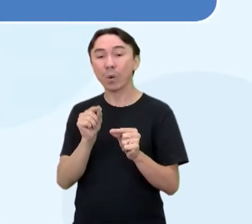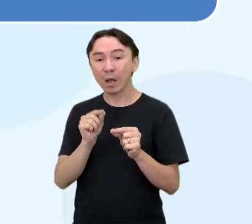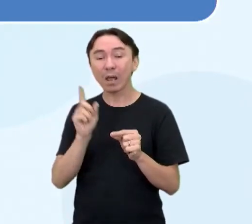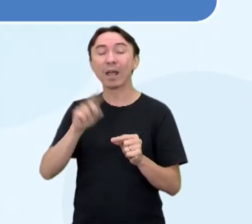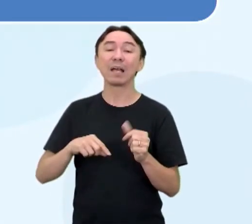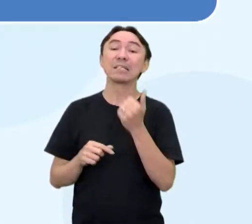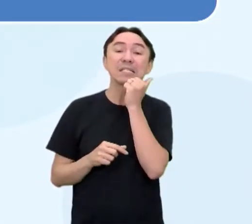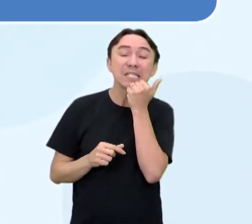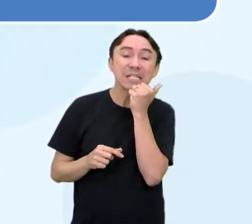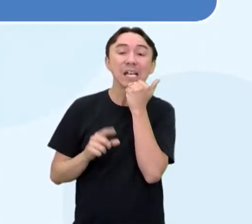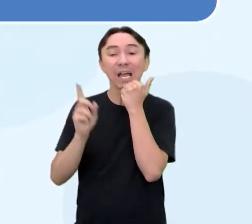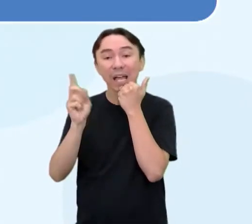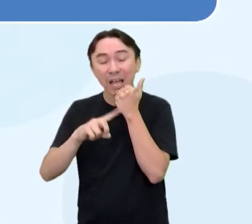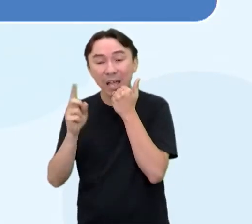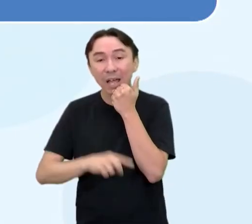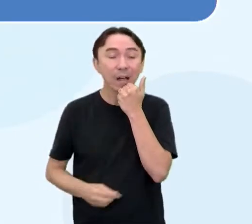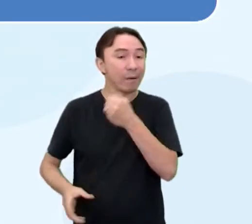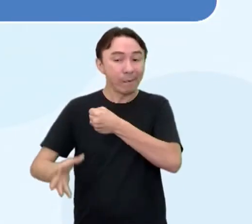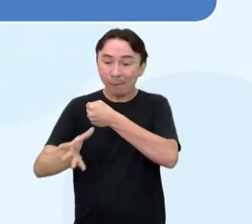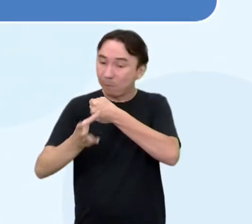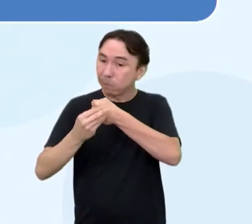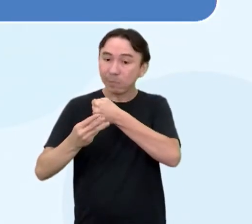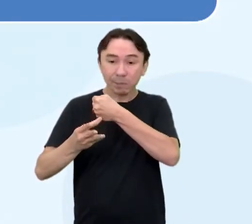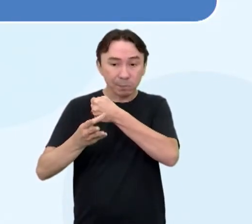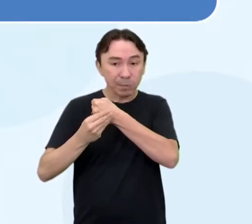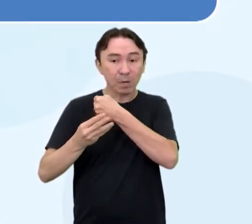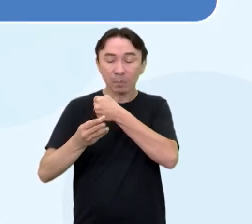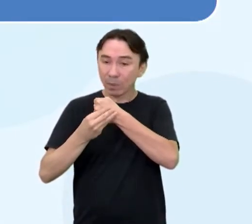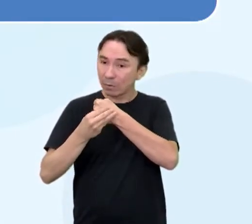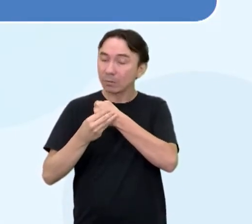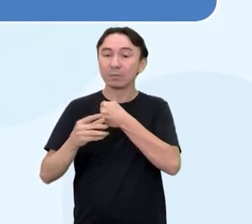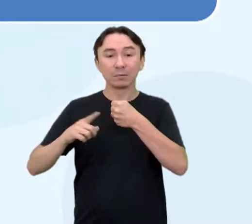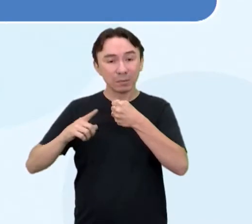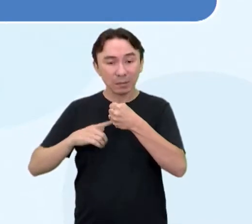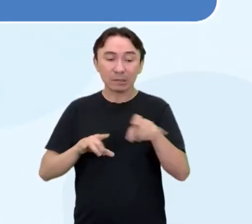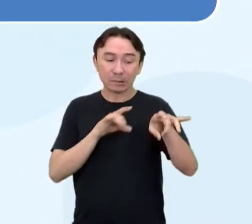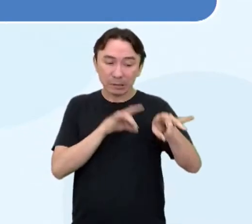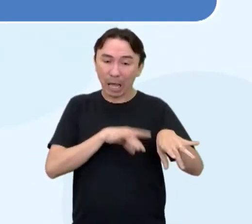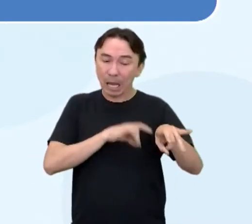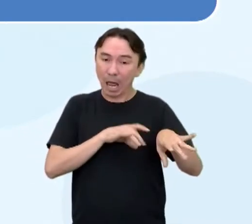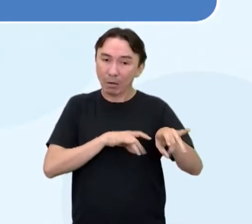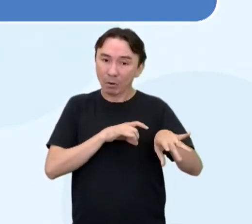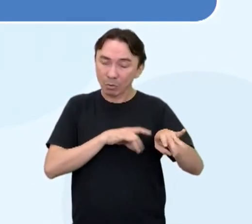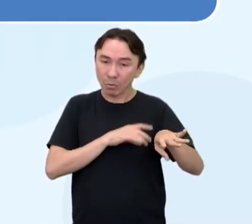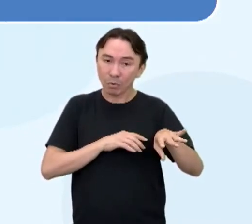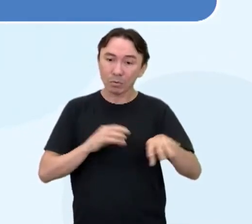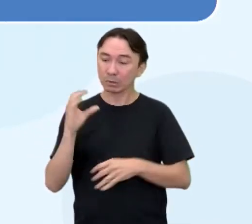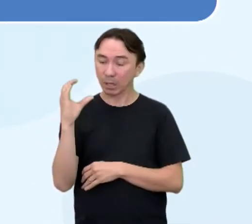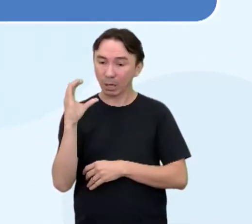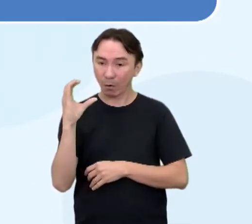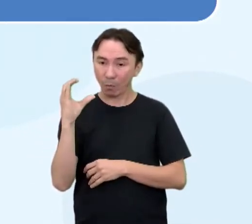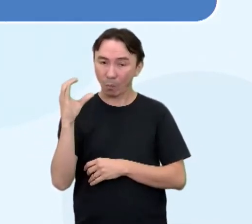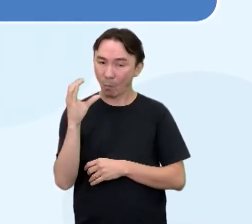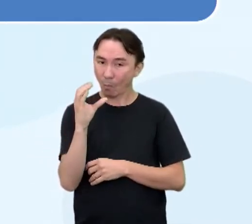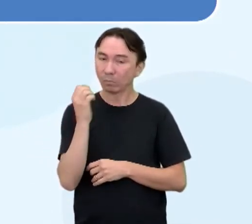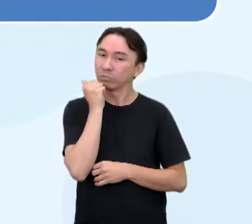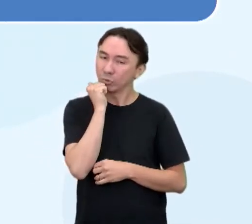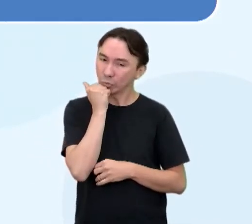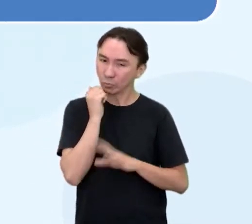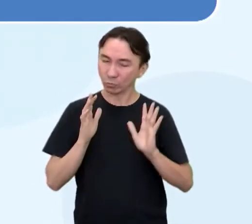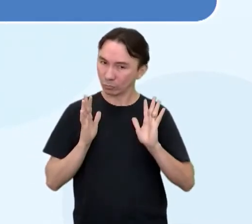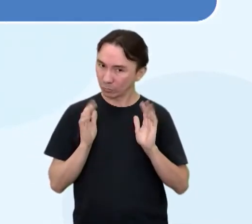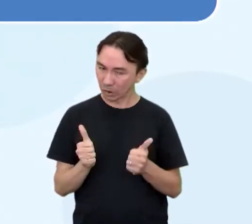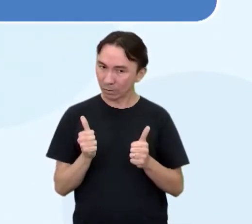adquirir conhecimento baseado no método científico. Anota aí, no método científico,